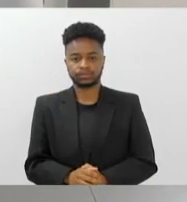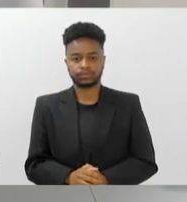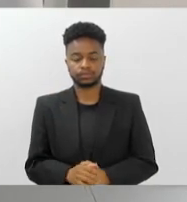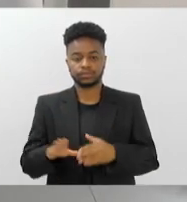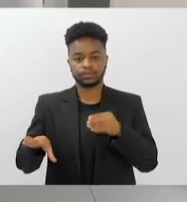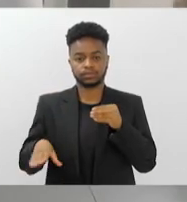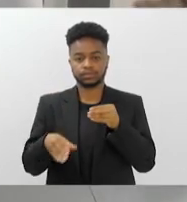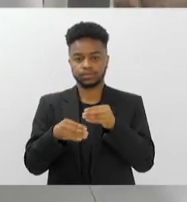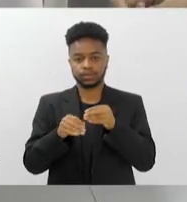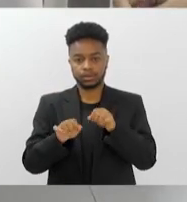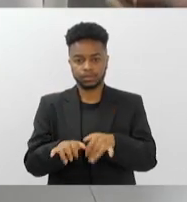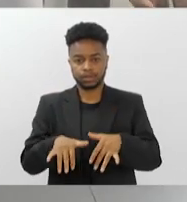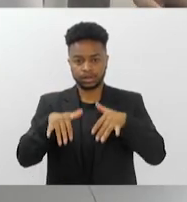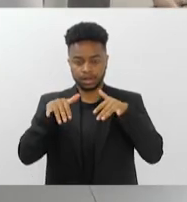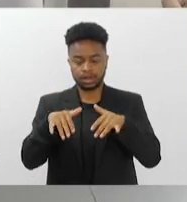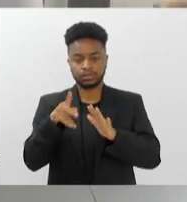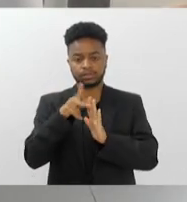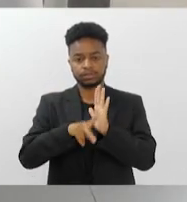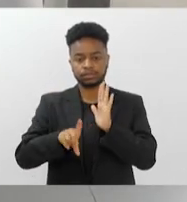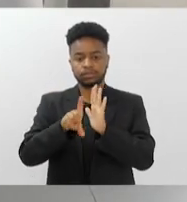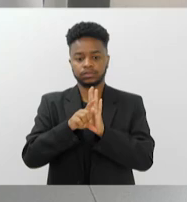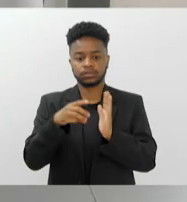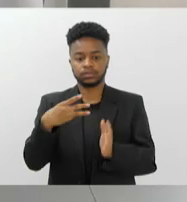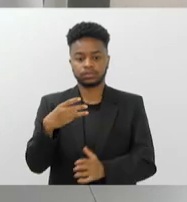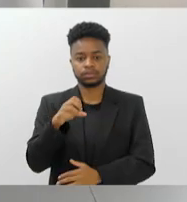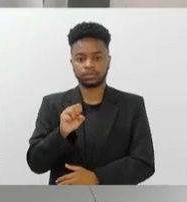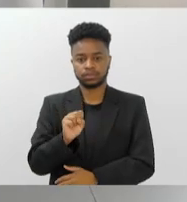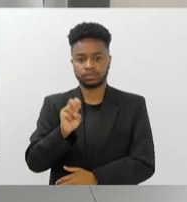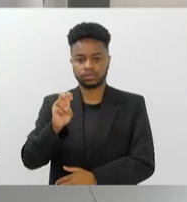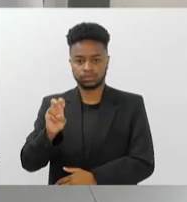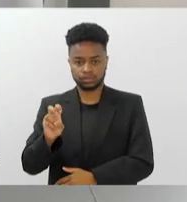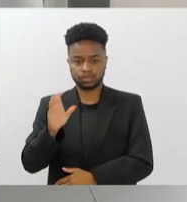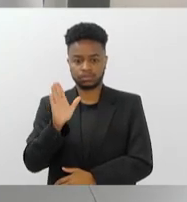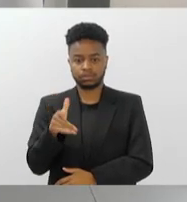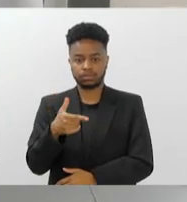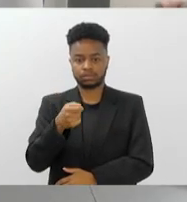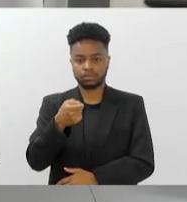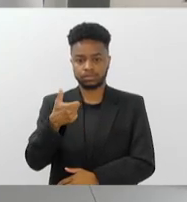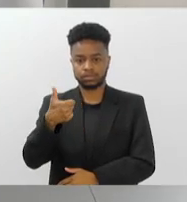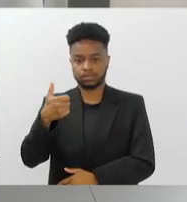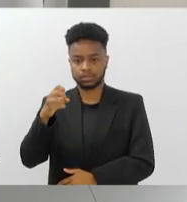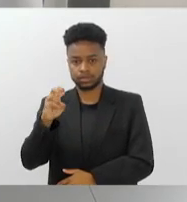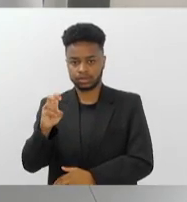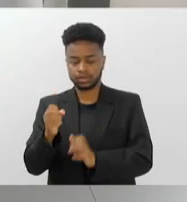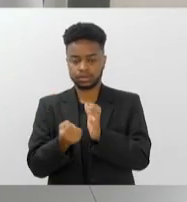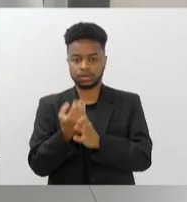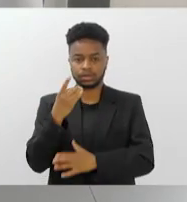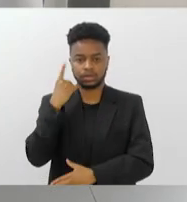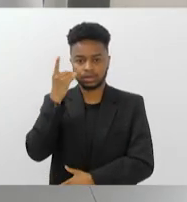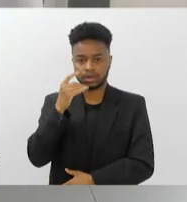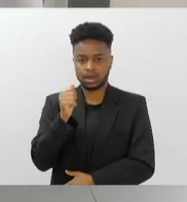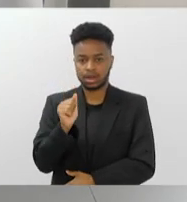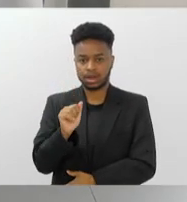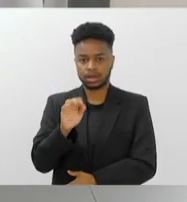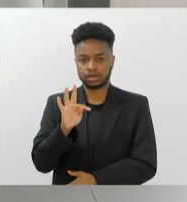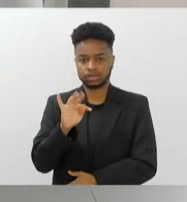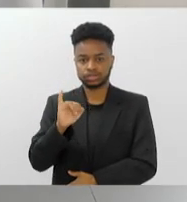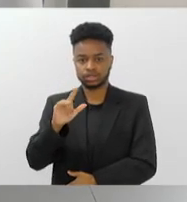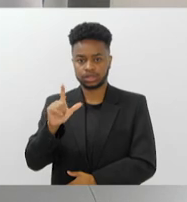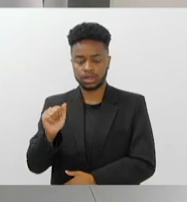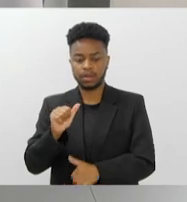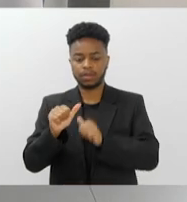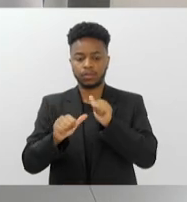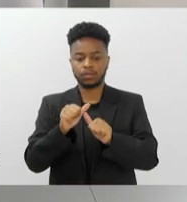Emendas de plenário ao projeto de lei 385 de 15, de autoria do deputado Átila Nunes, que altera a